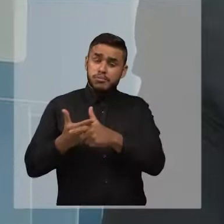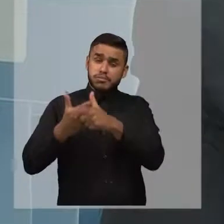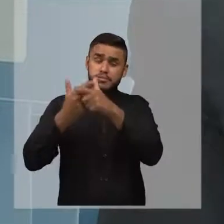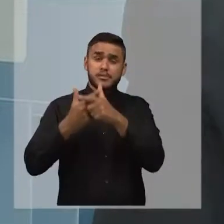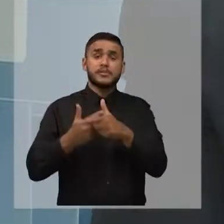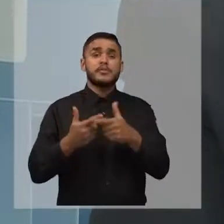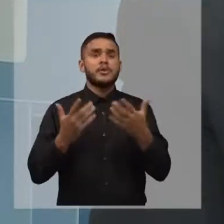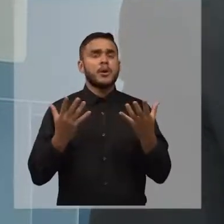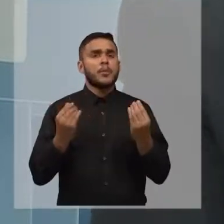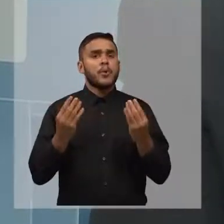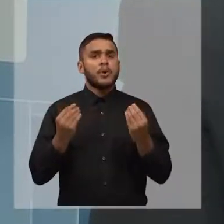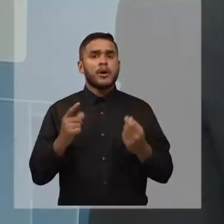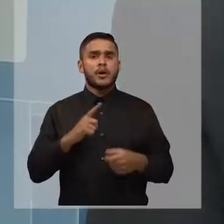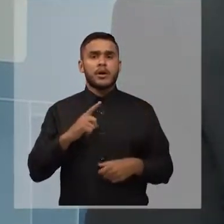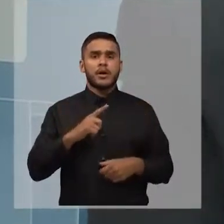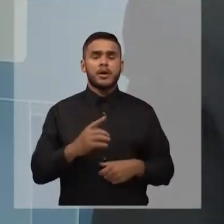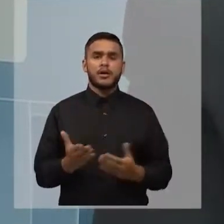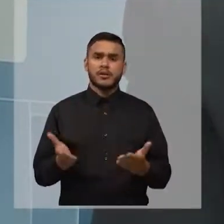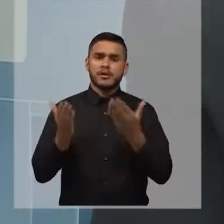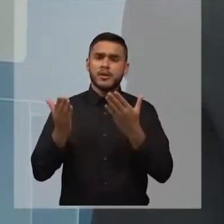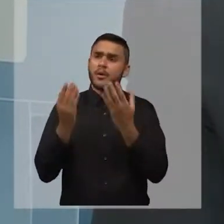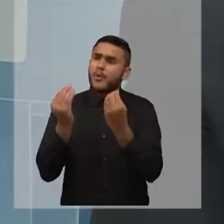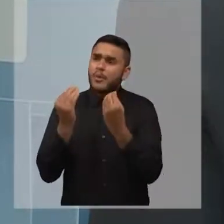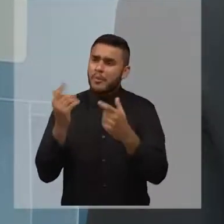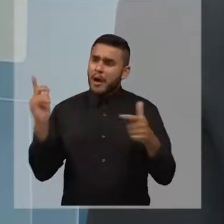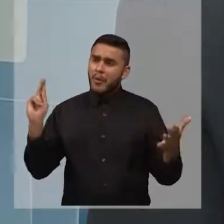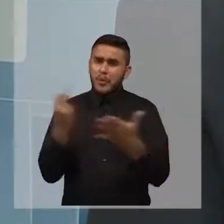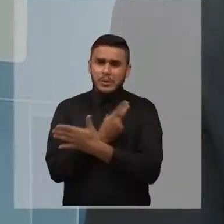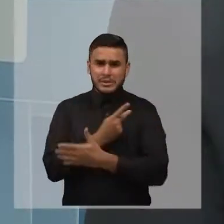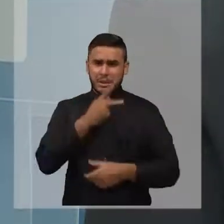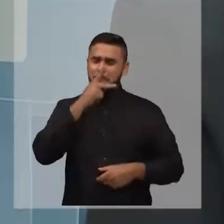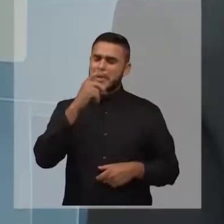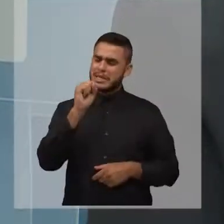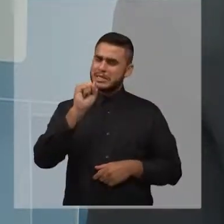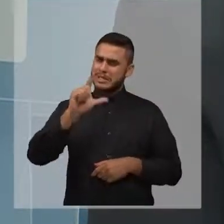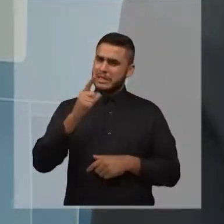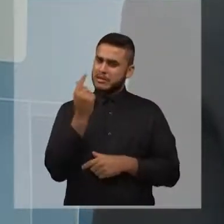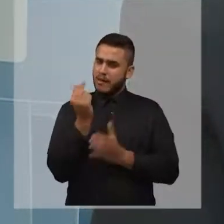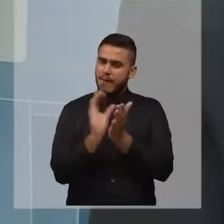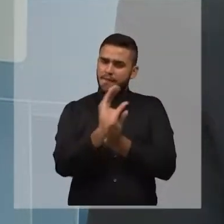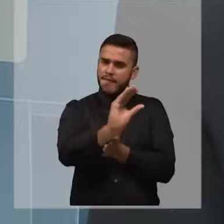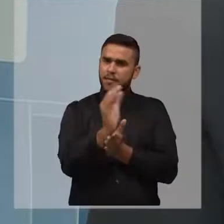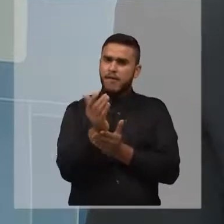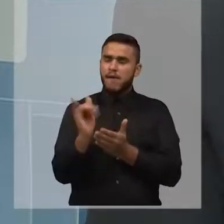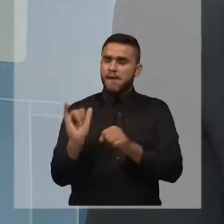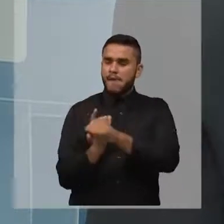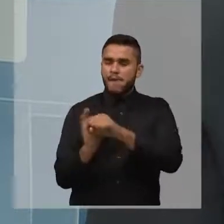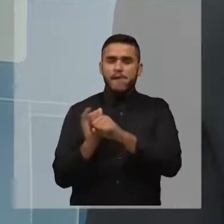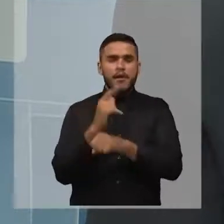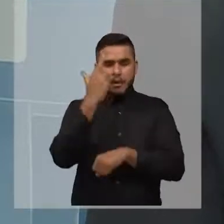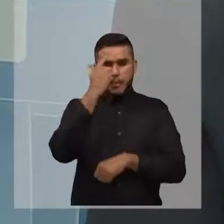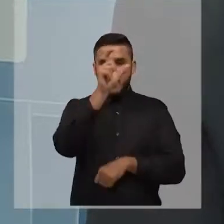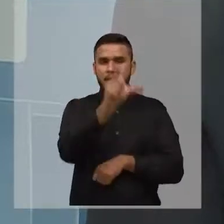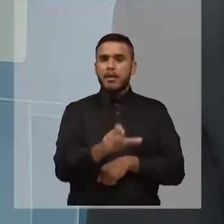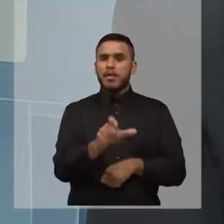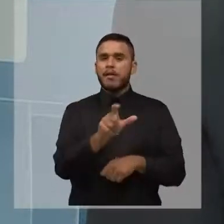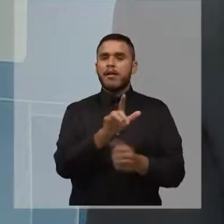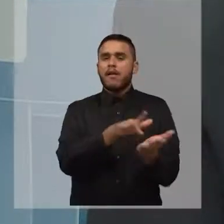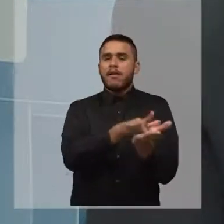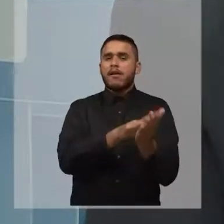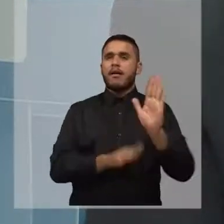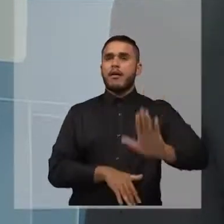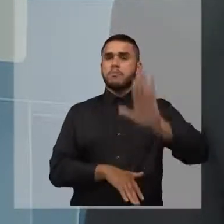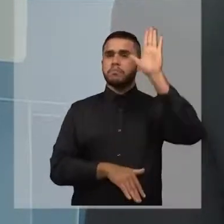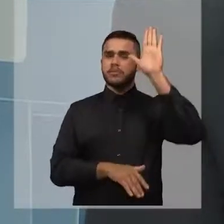um cara que é do andar do presidente, colado nele, sendo acusado de participar de um esquema de laranja no financiamento